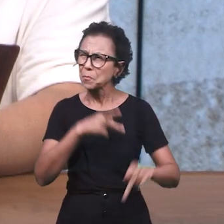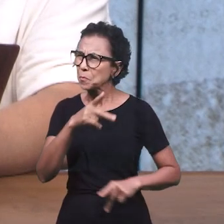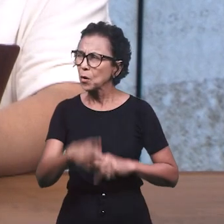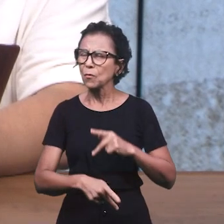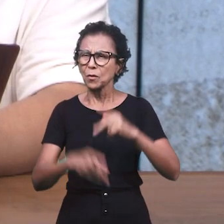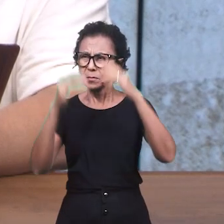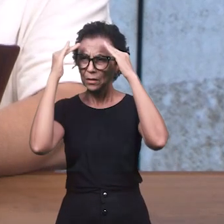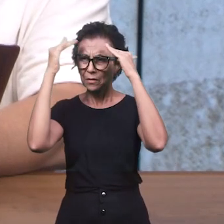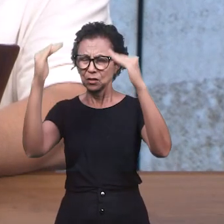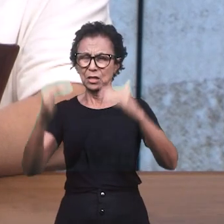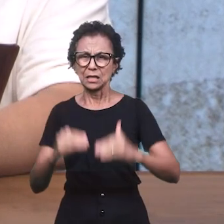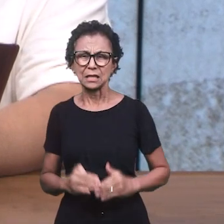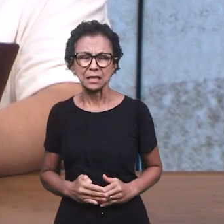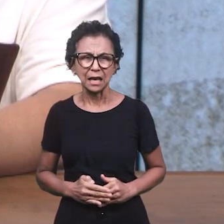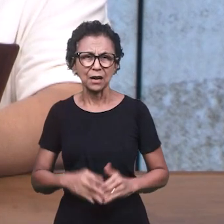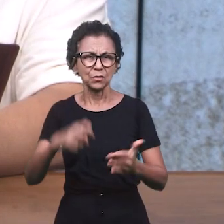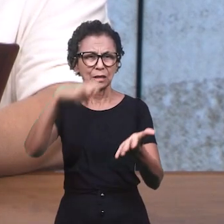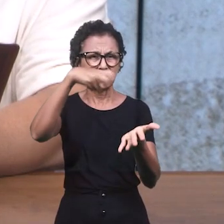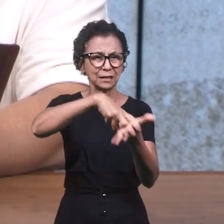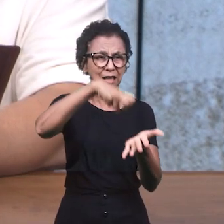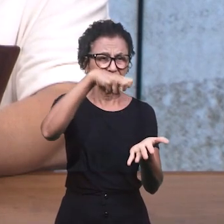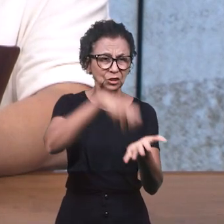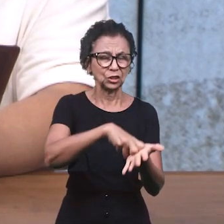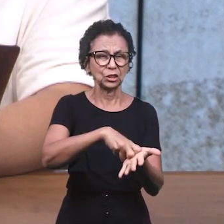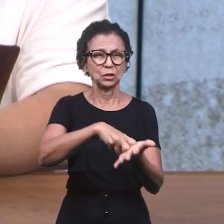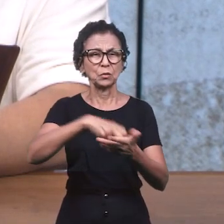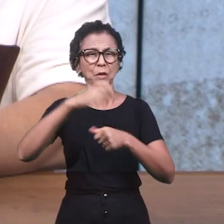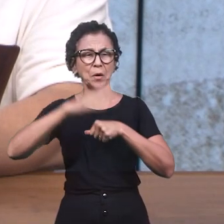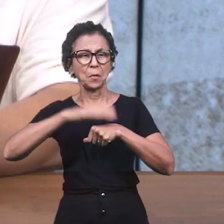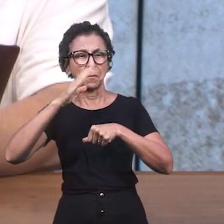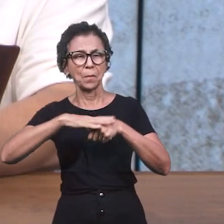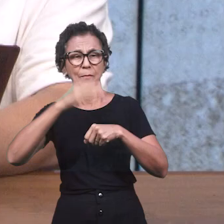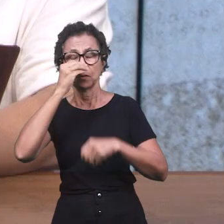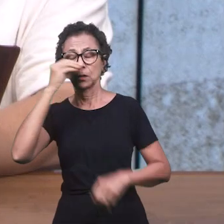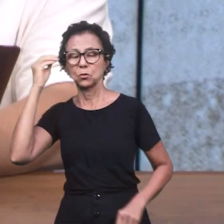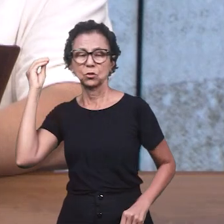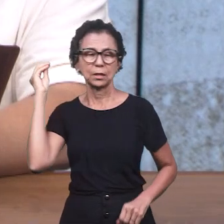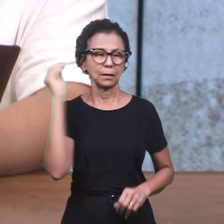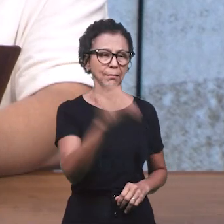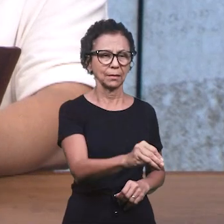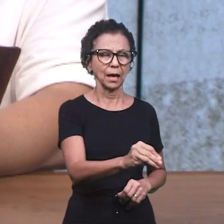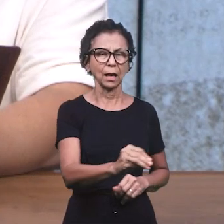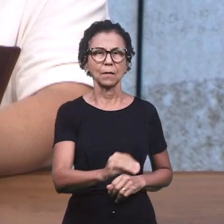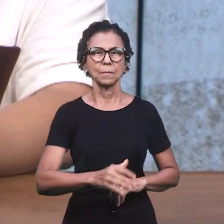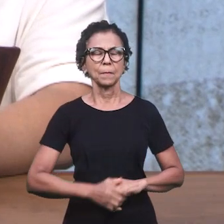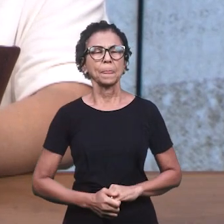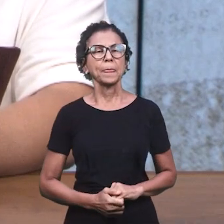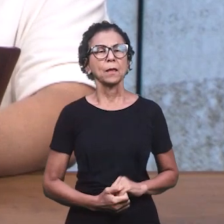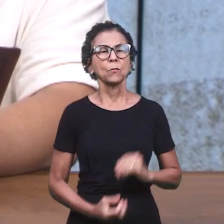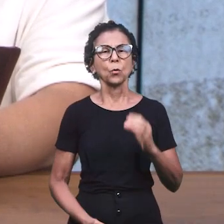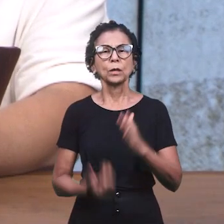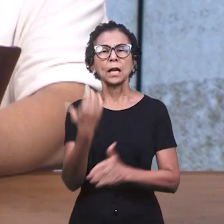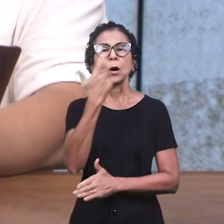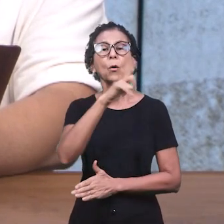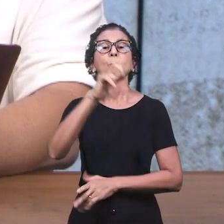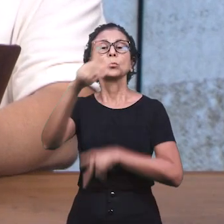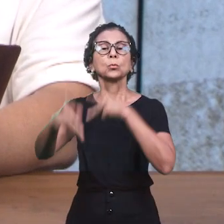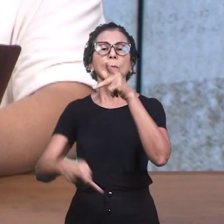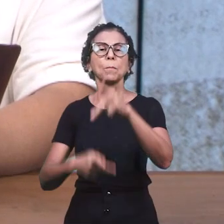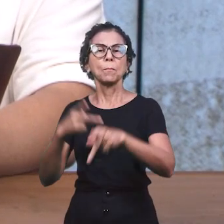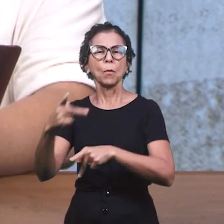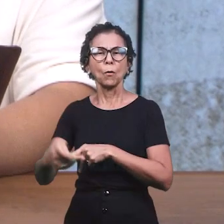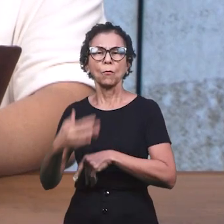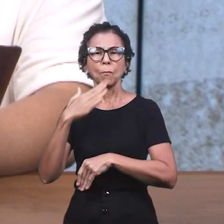o ferirei e rejeitarei, e farei de ti povo maior e mais forte do que